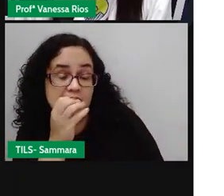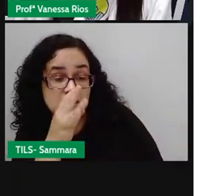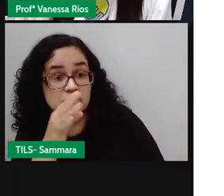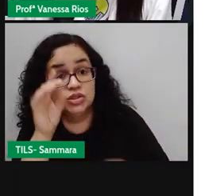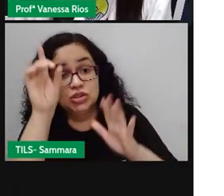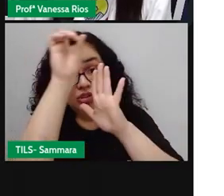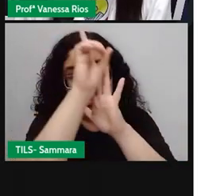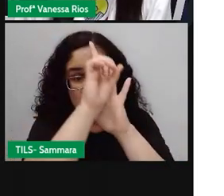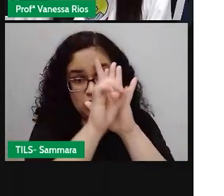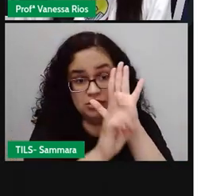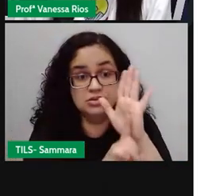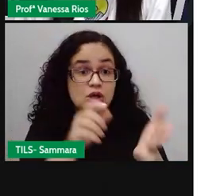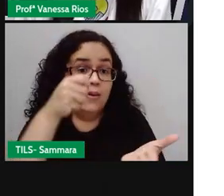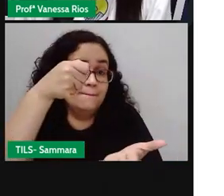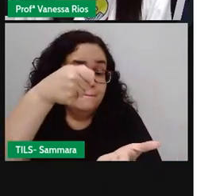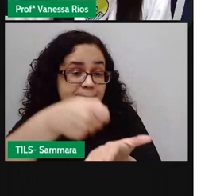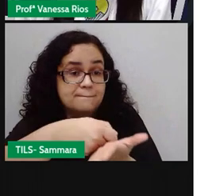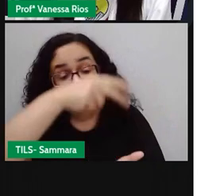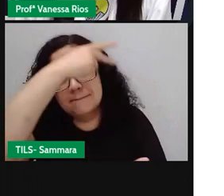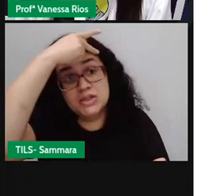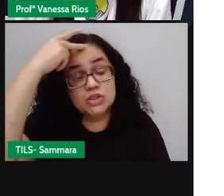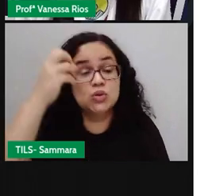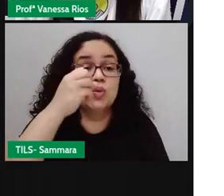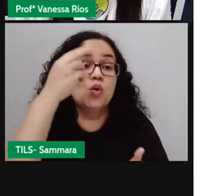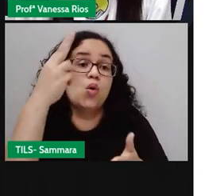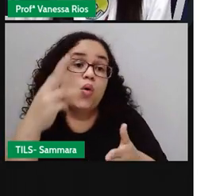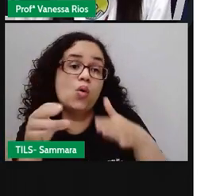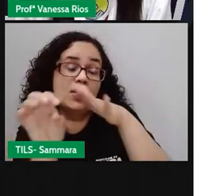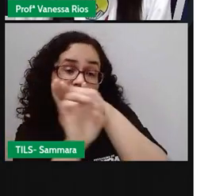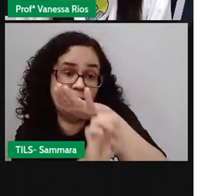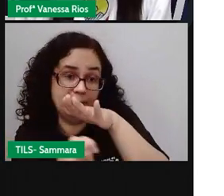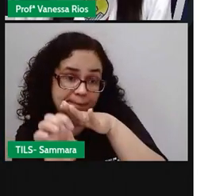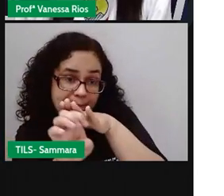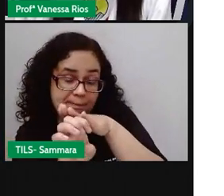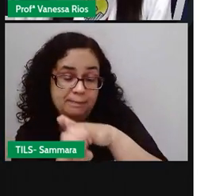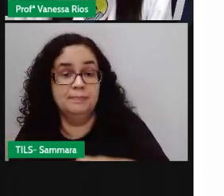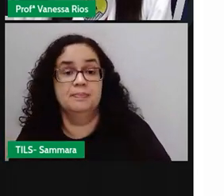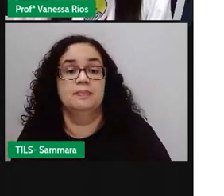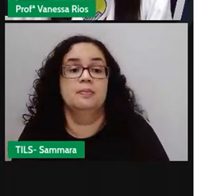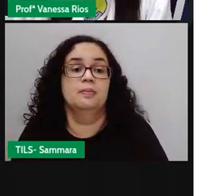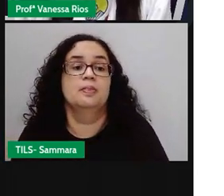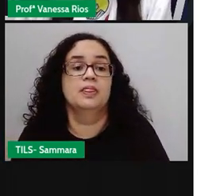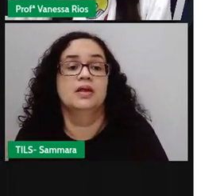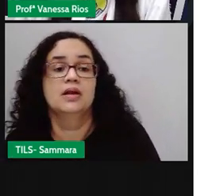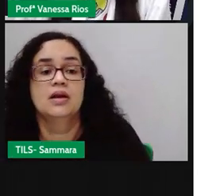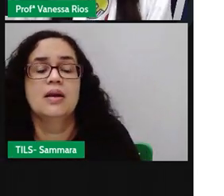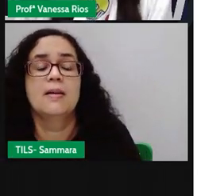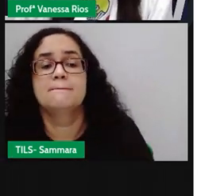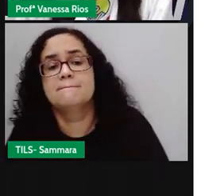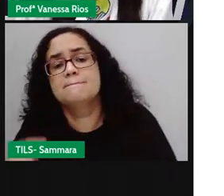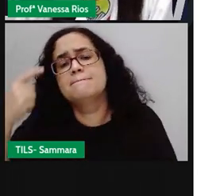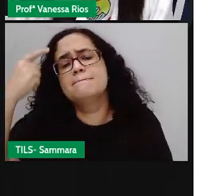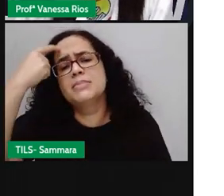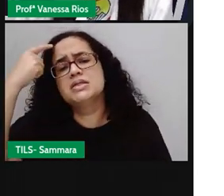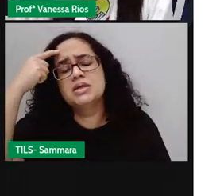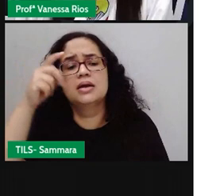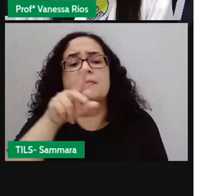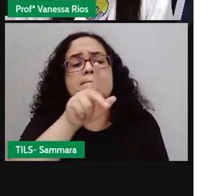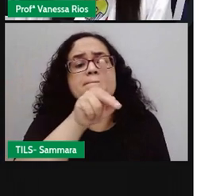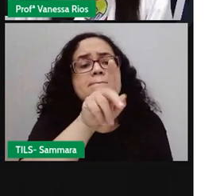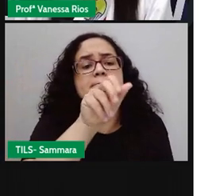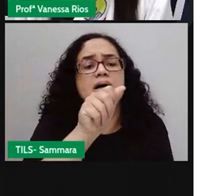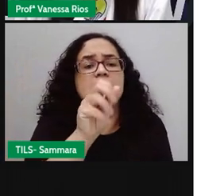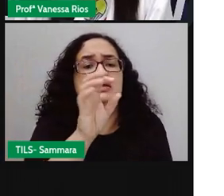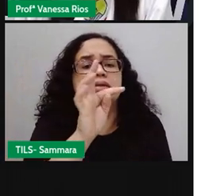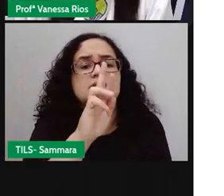bens, direitos e obrigações de uma pessoa ou empresa. Quando a gente pensa em patrimônio, a gente